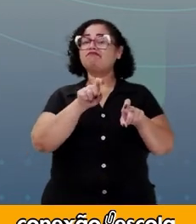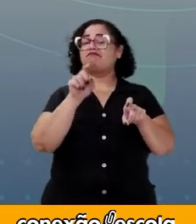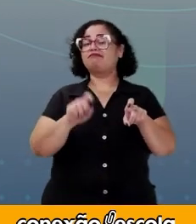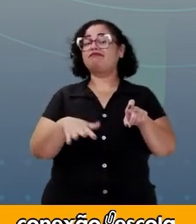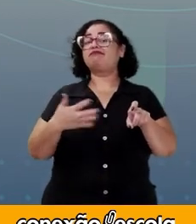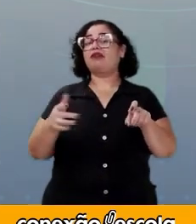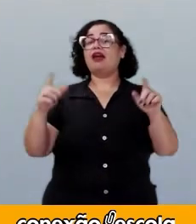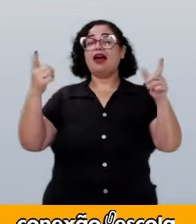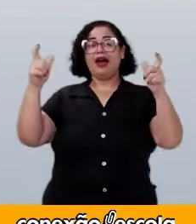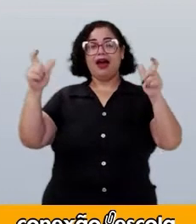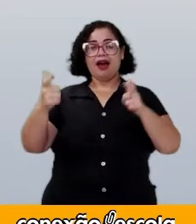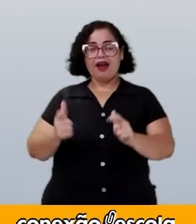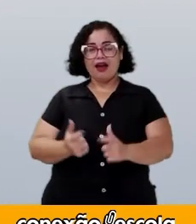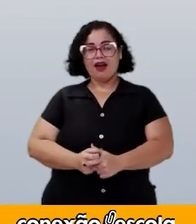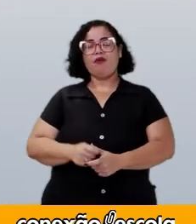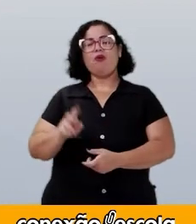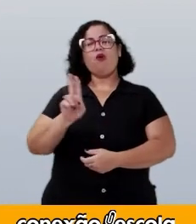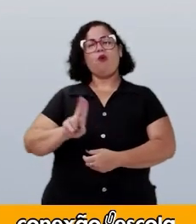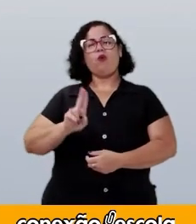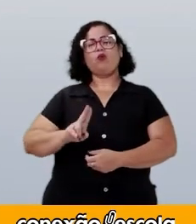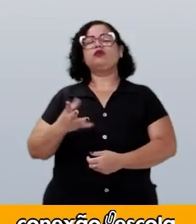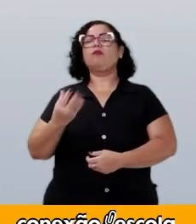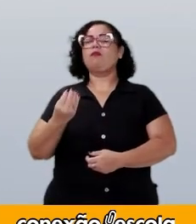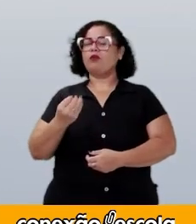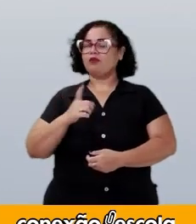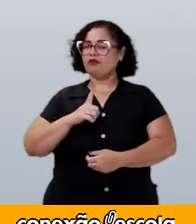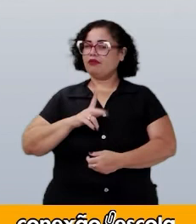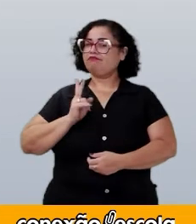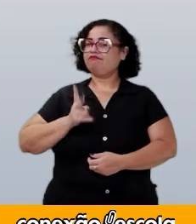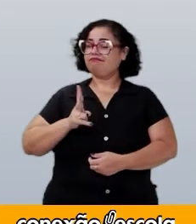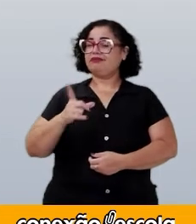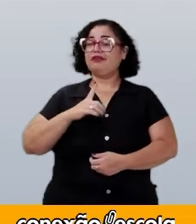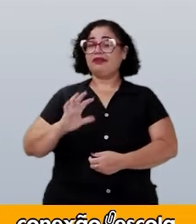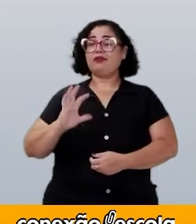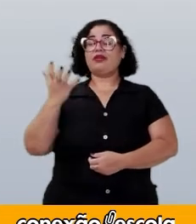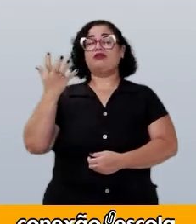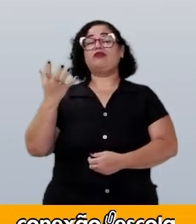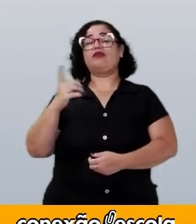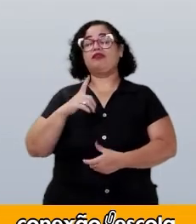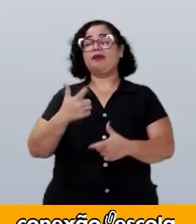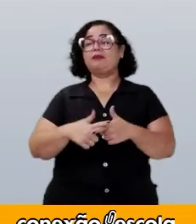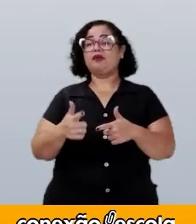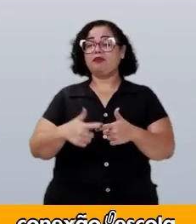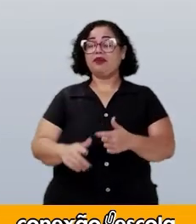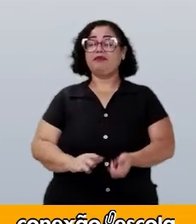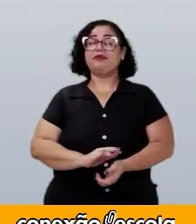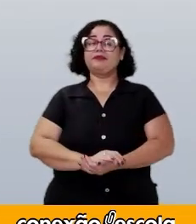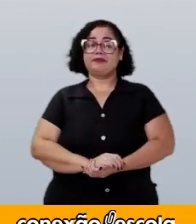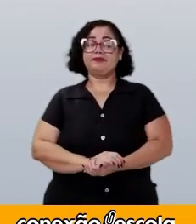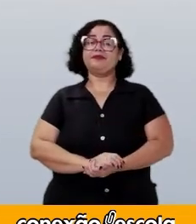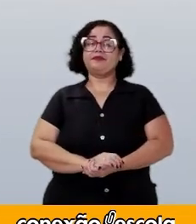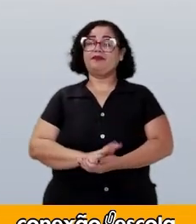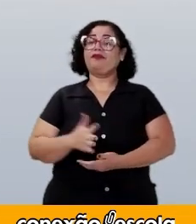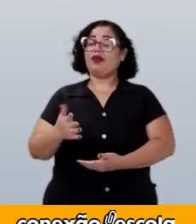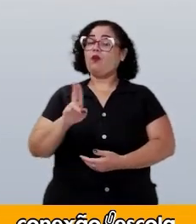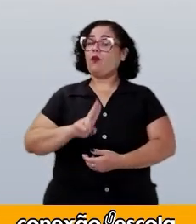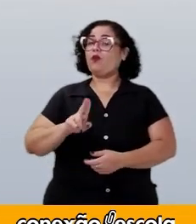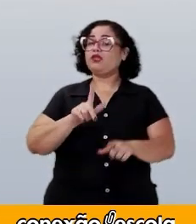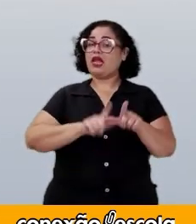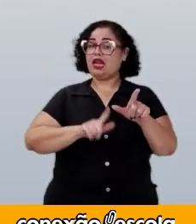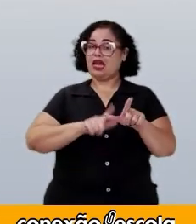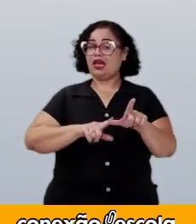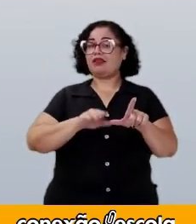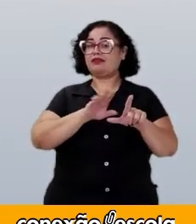a álgebra é muito usada na resolução de situações-problema. Para isso, usamos as letras